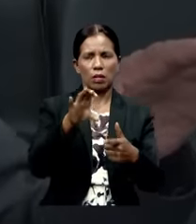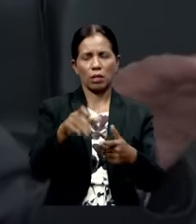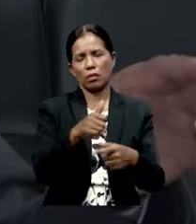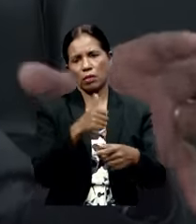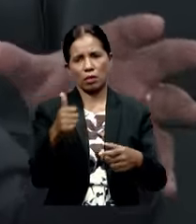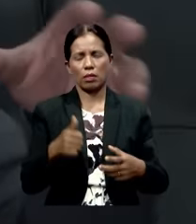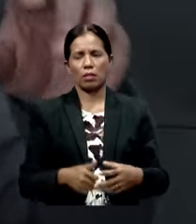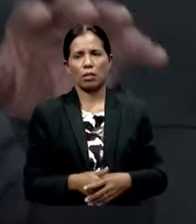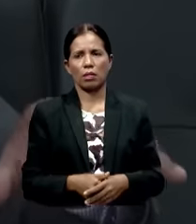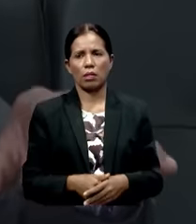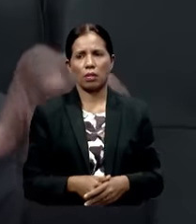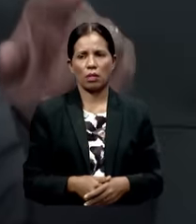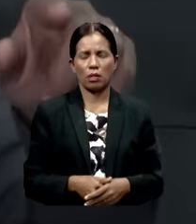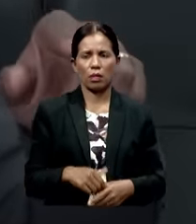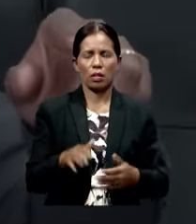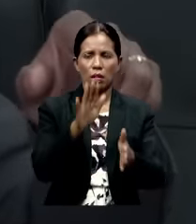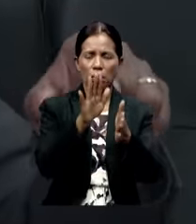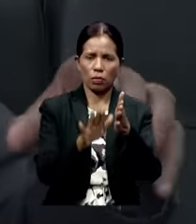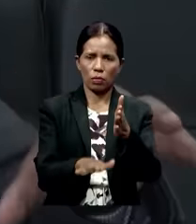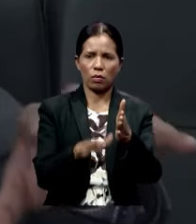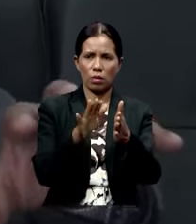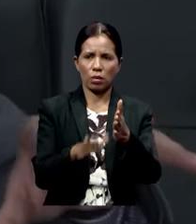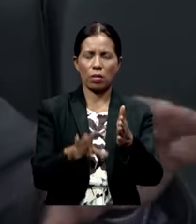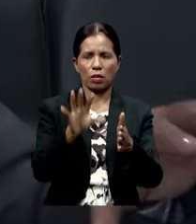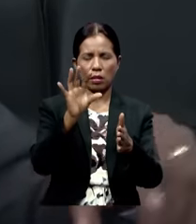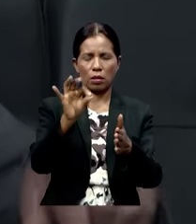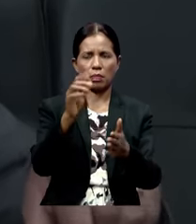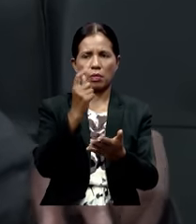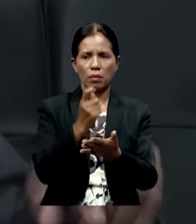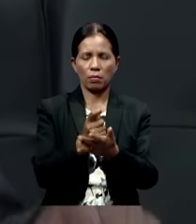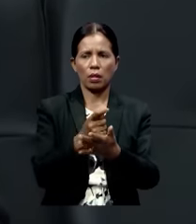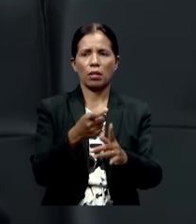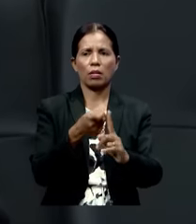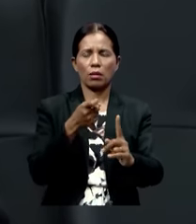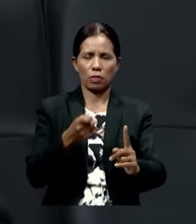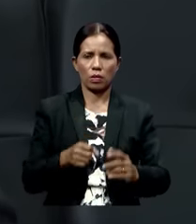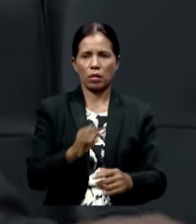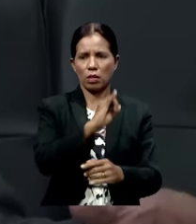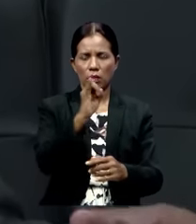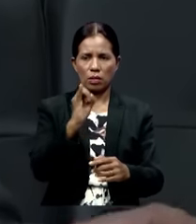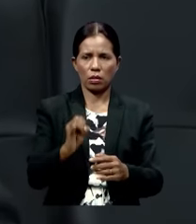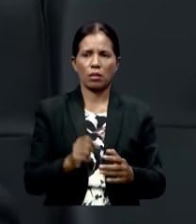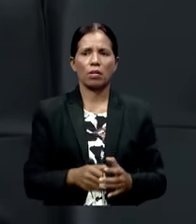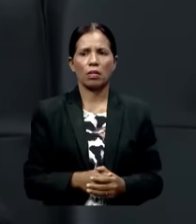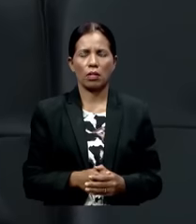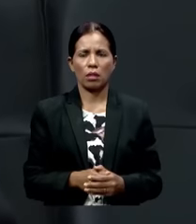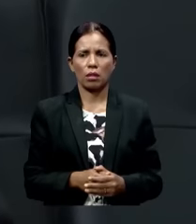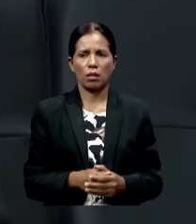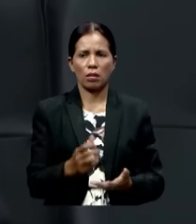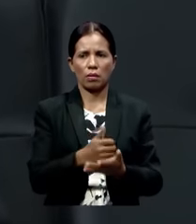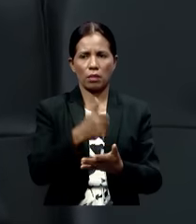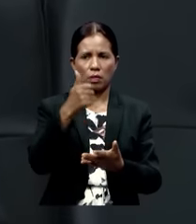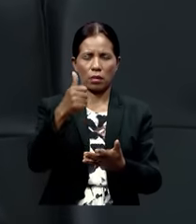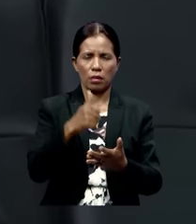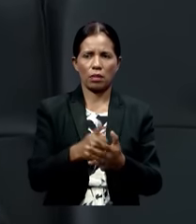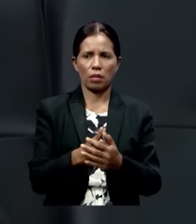cliona então nia diminui nia husi 9000 nene nia diminui husi 700 nebe maca foi na dau cliu